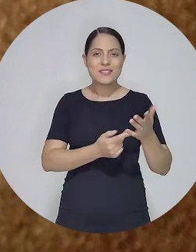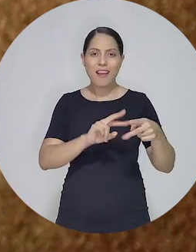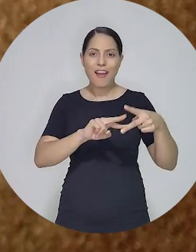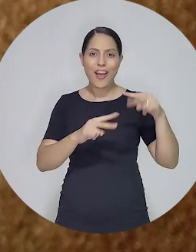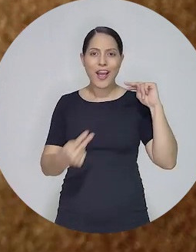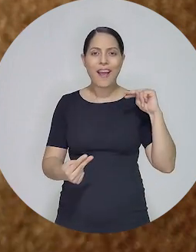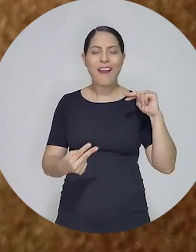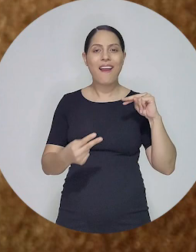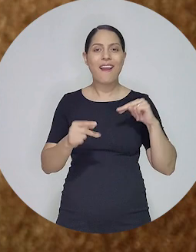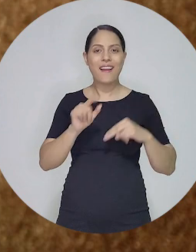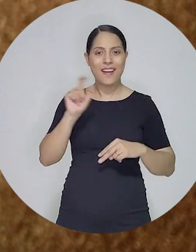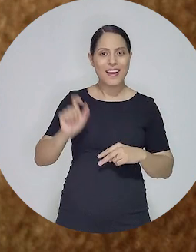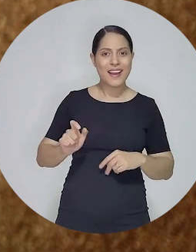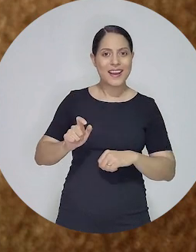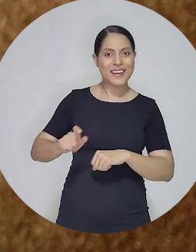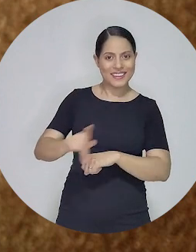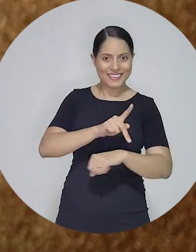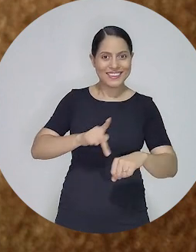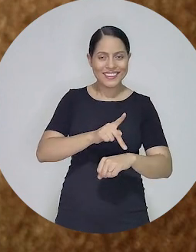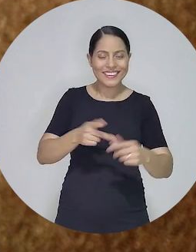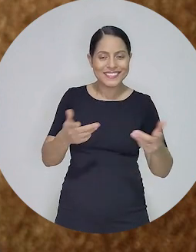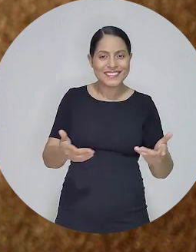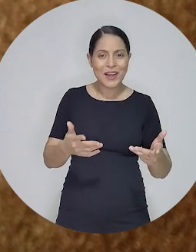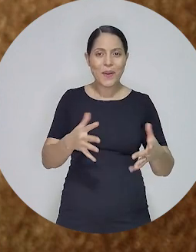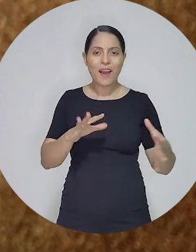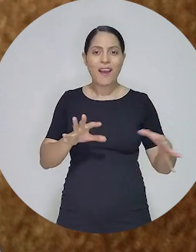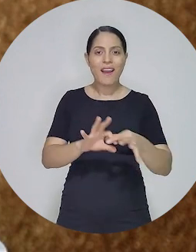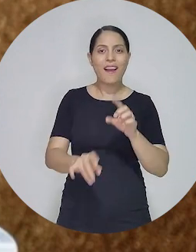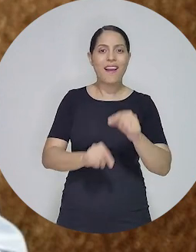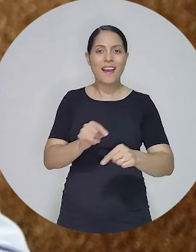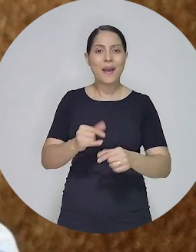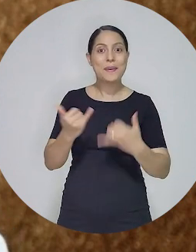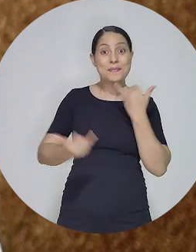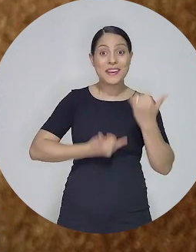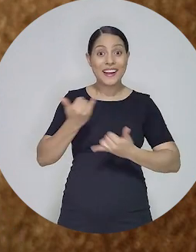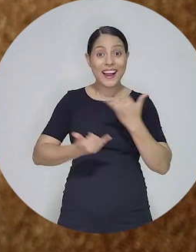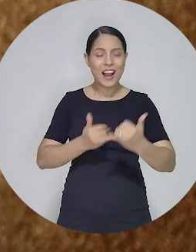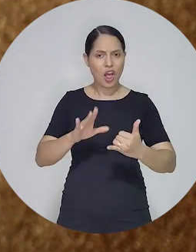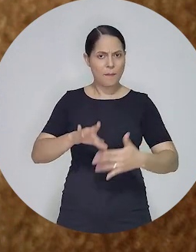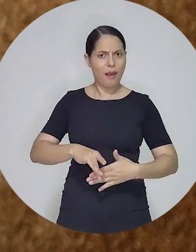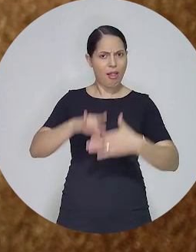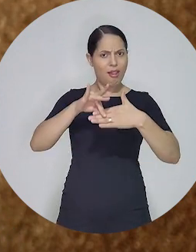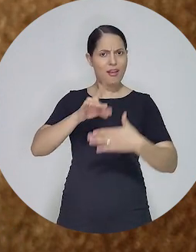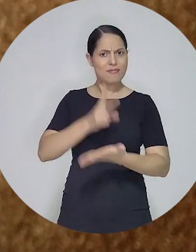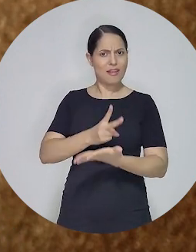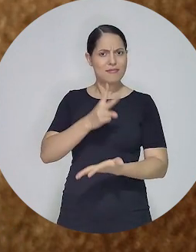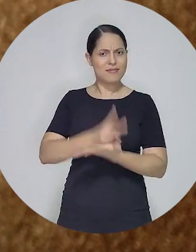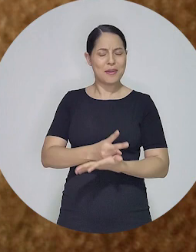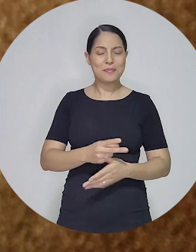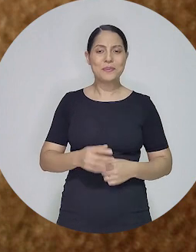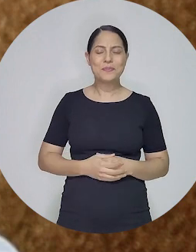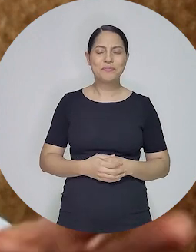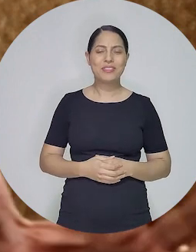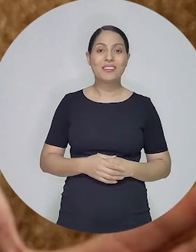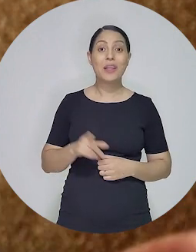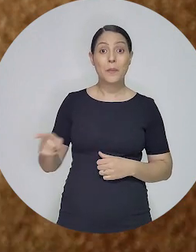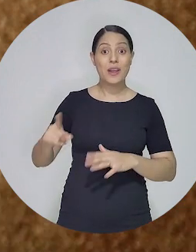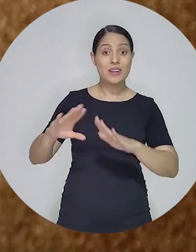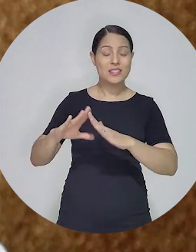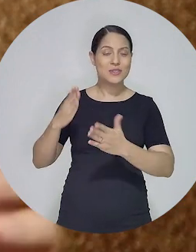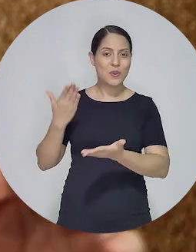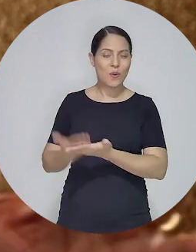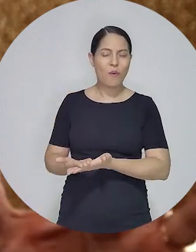essa coisa brincalhona, mas sempre muito líder. O Beto sempre foi isso,